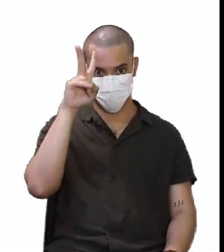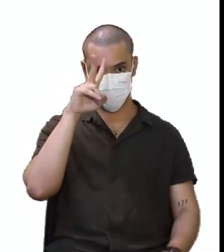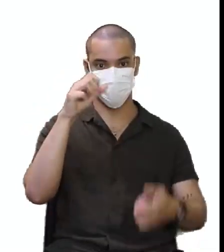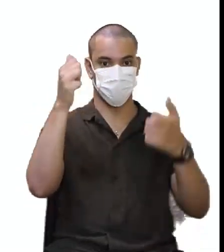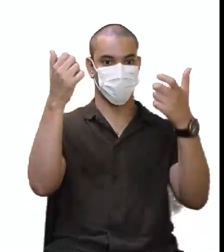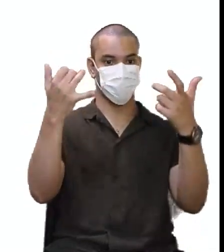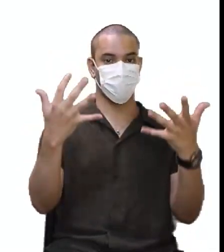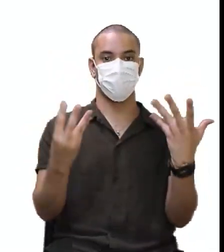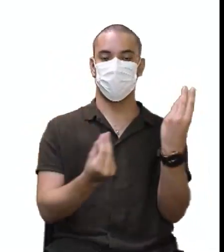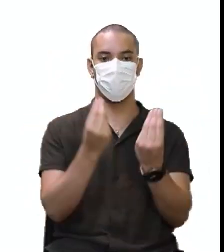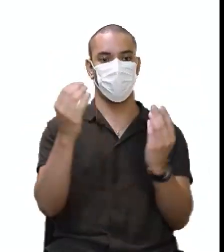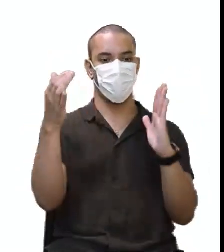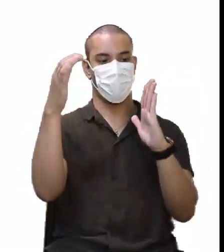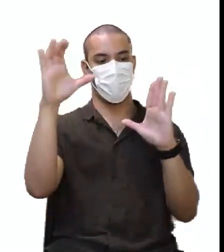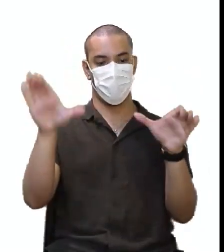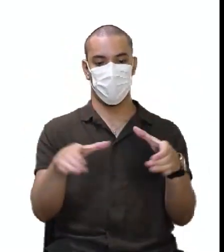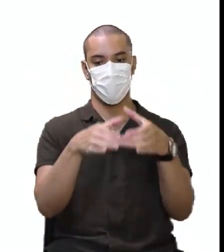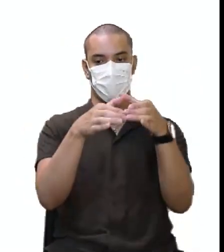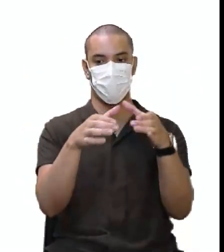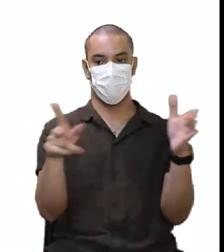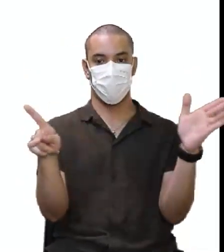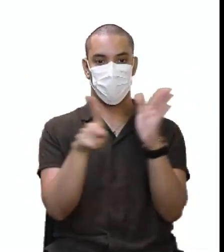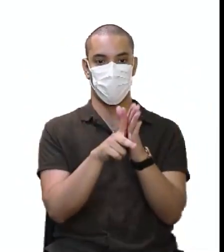é o conjunto de